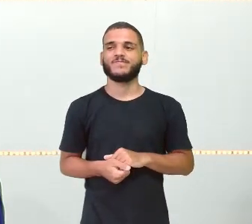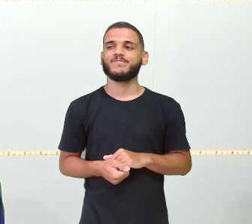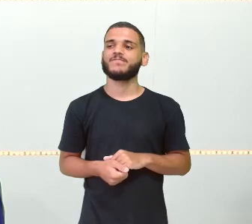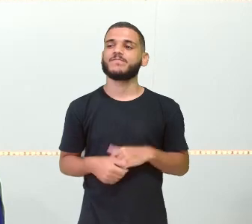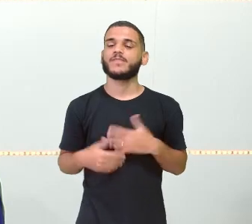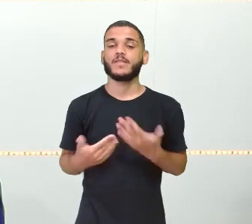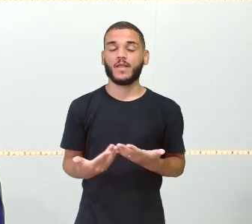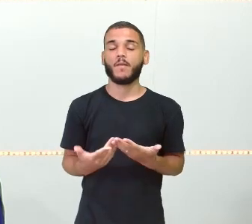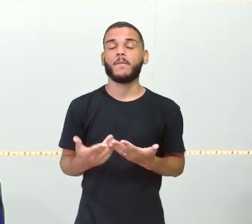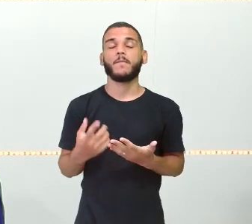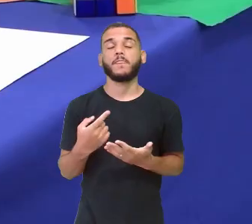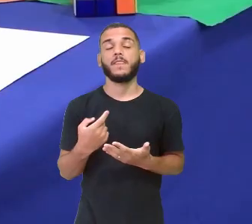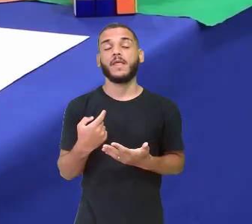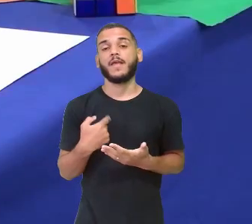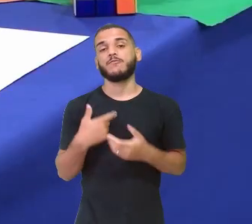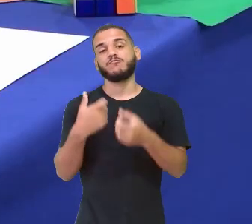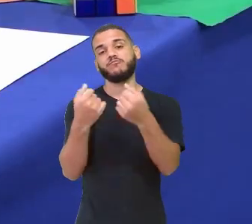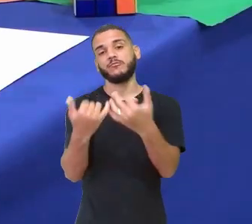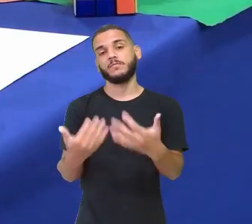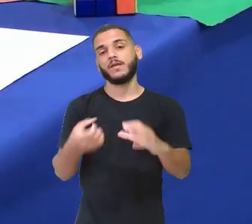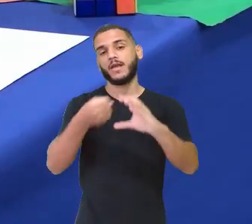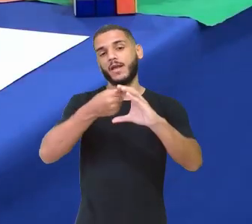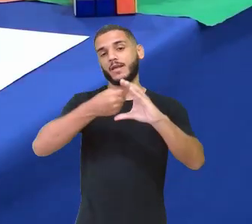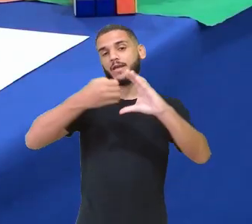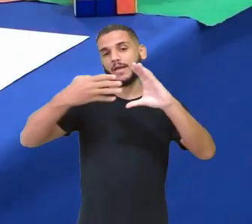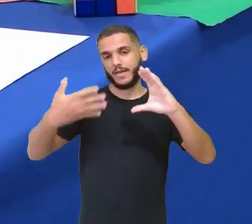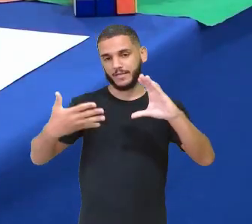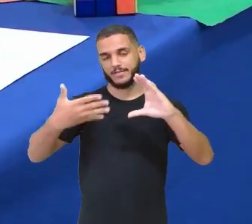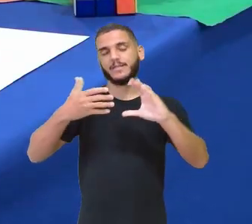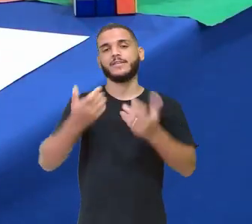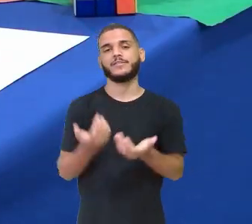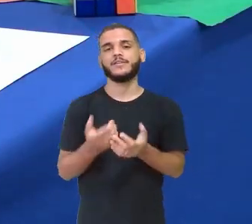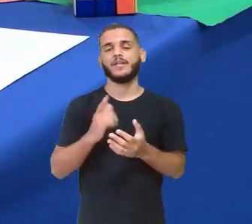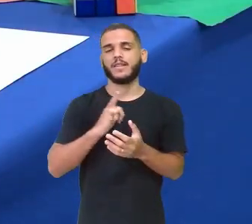E aí, de acordo com essas características que estão